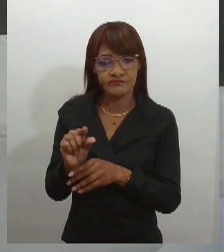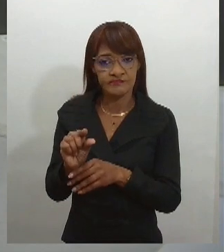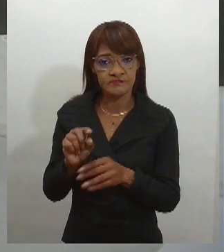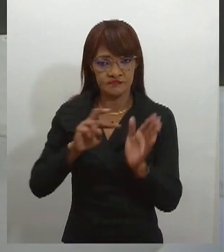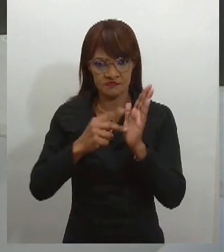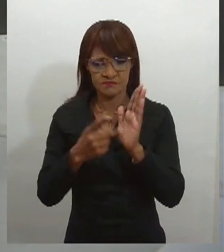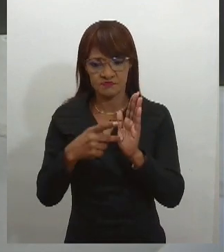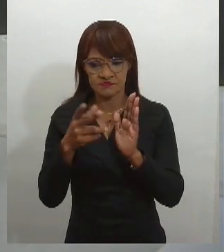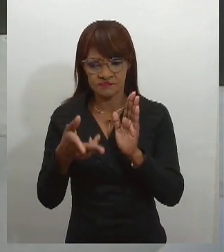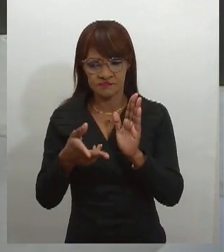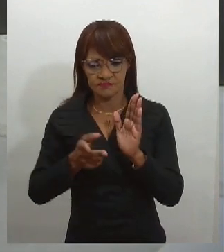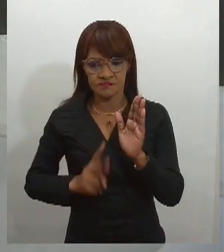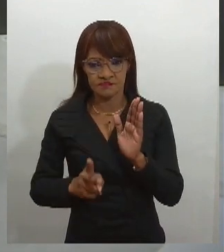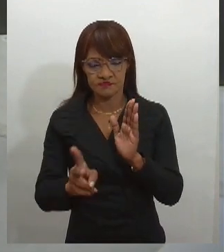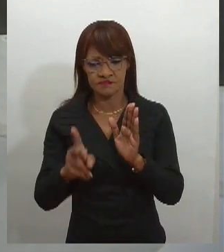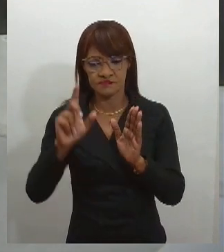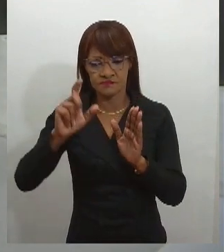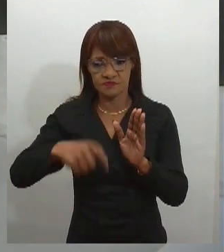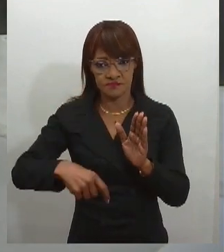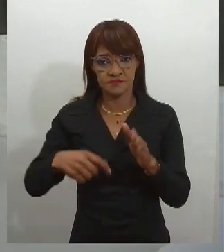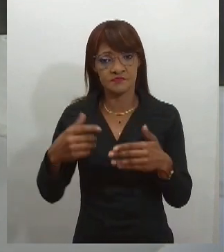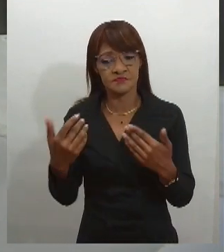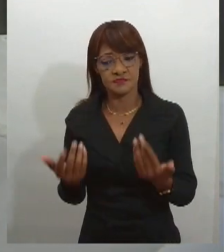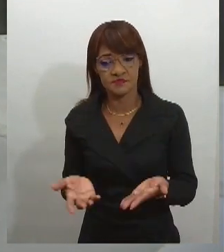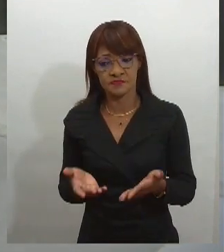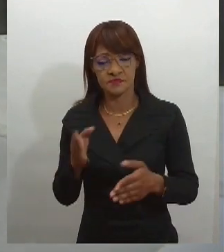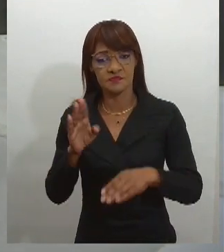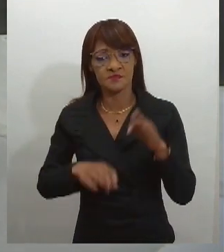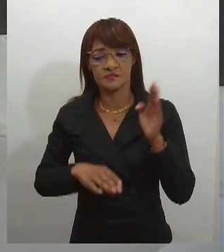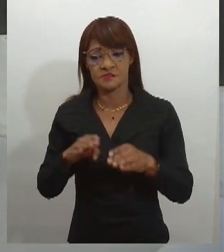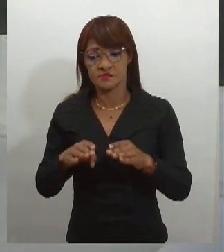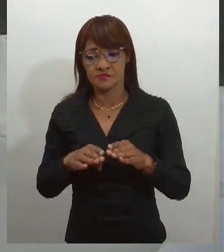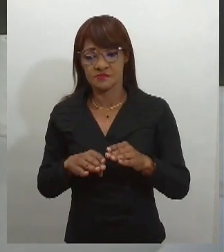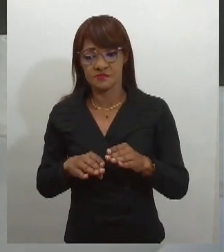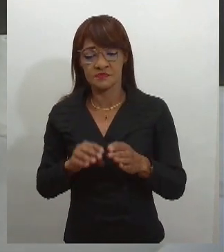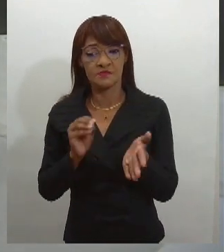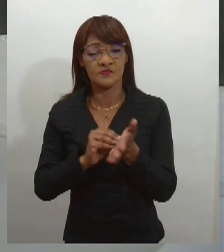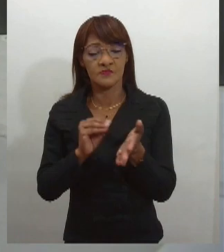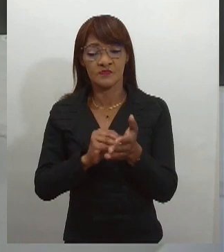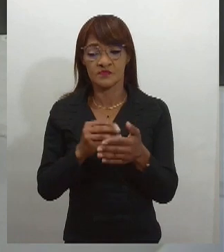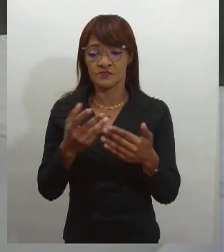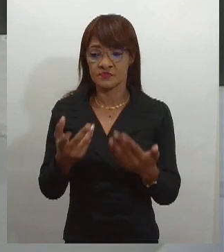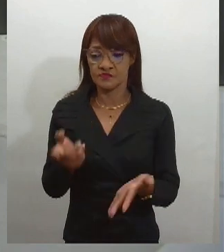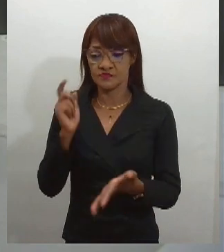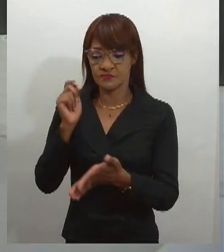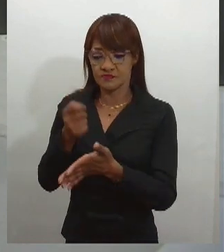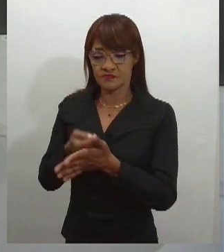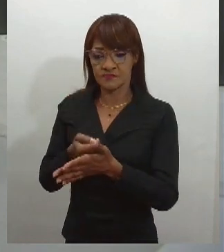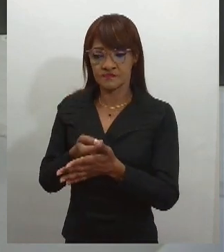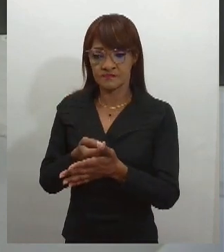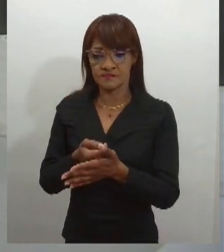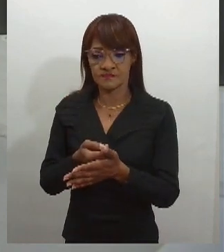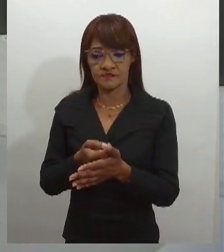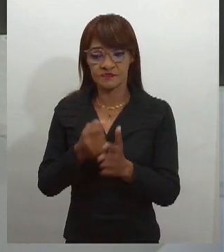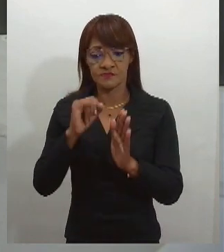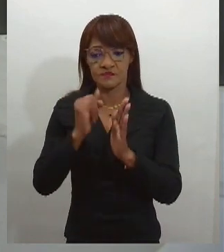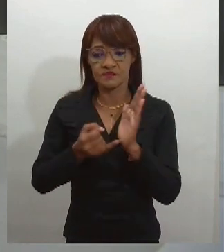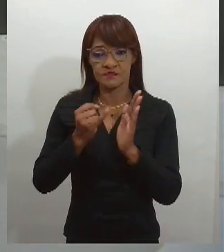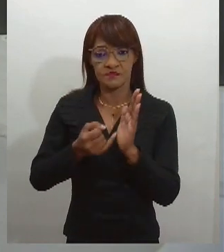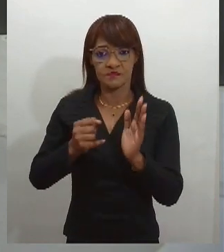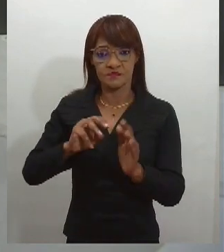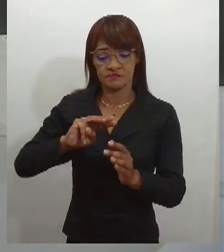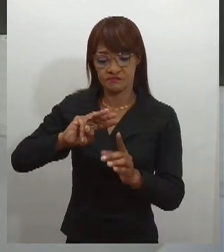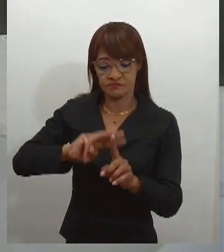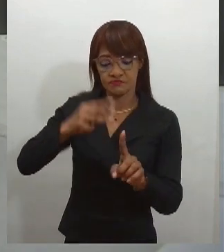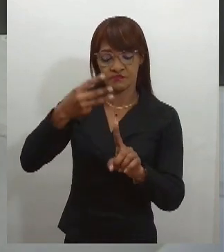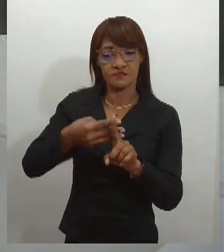do cartão, né? E aí, muitas vezes, aquele valor que ficou faltando do pagamento do cartão se torna um juros muito maior, né?